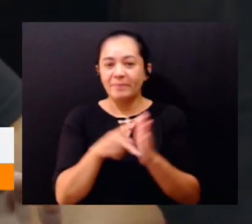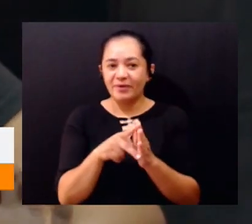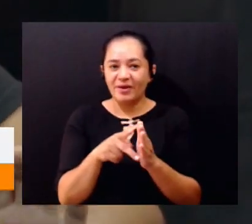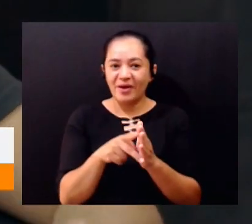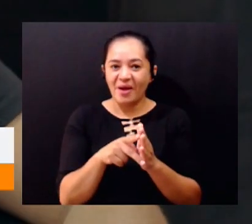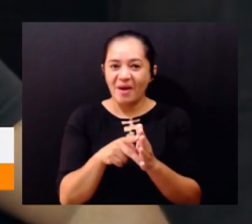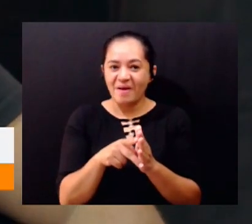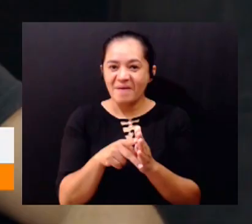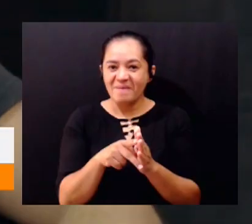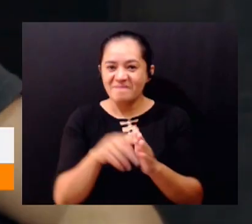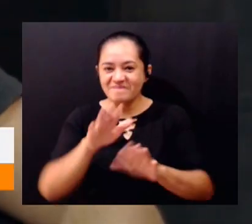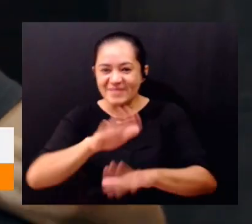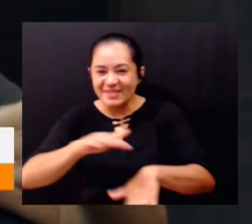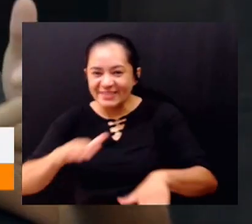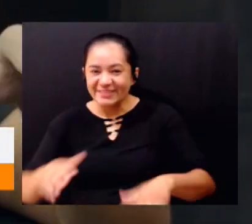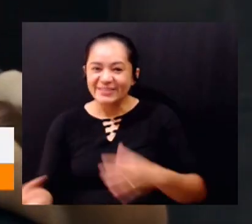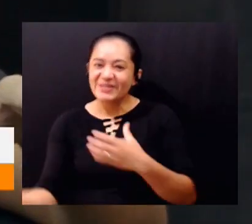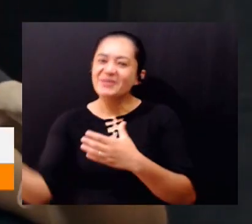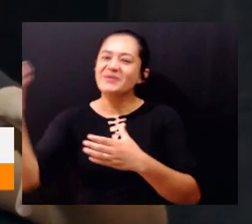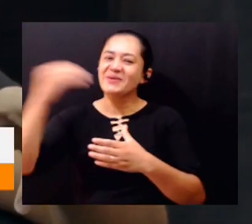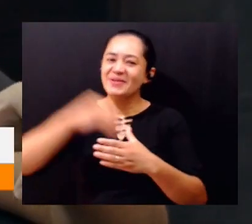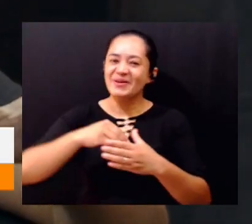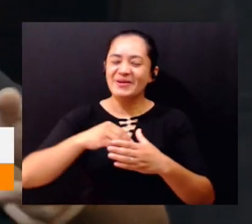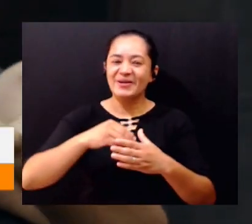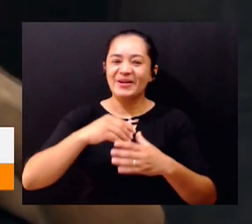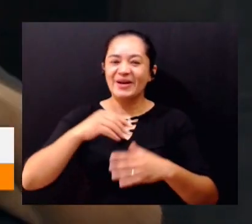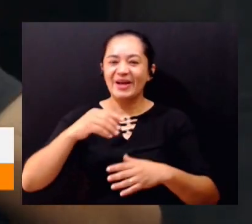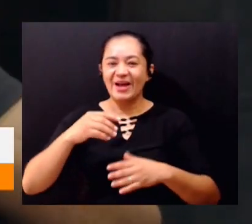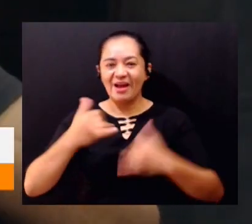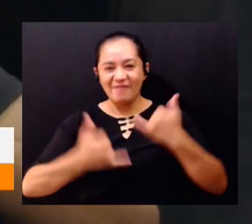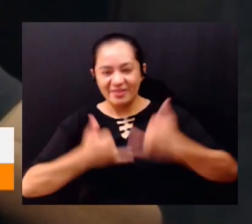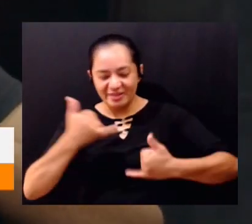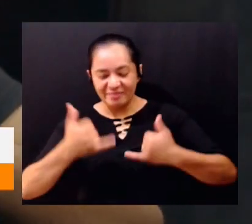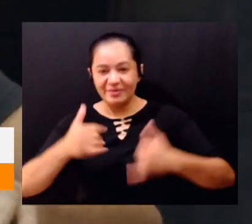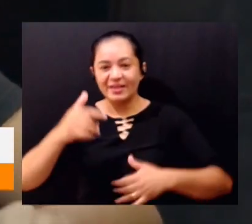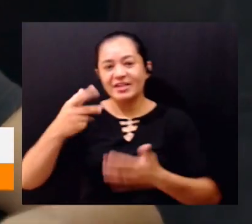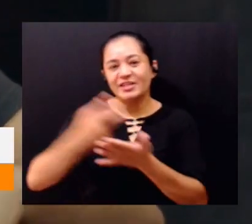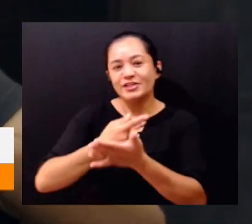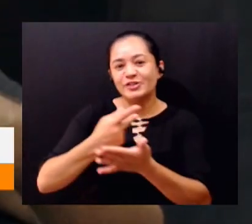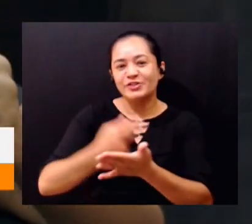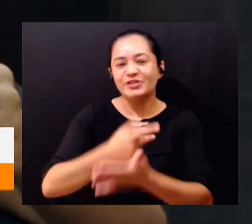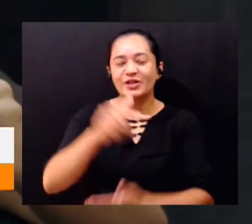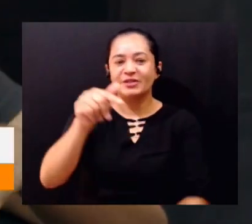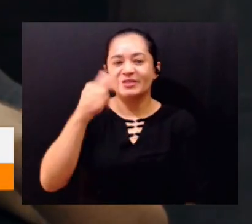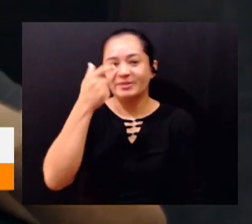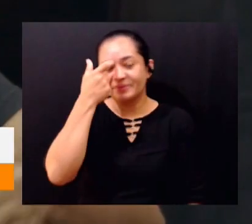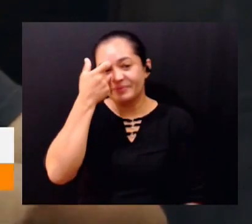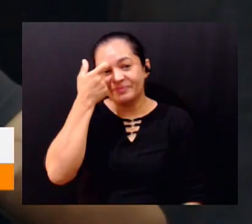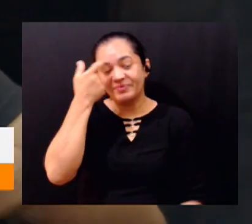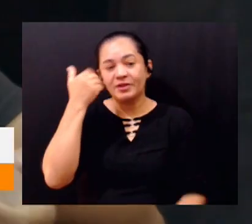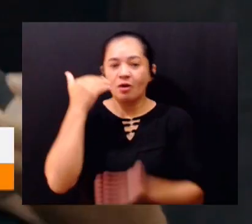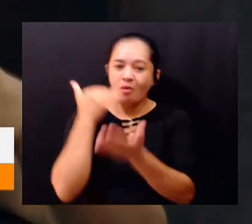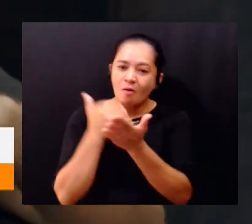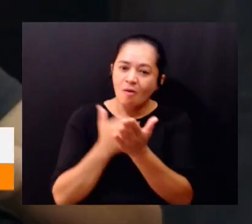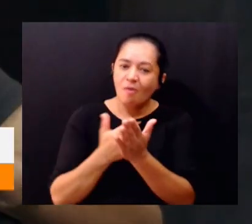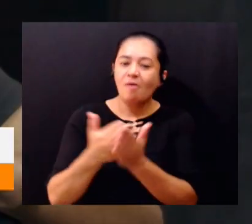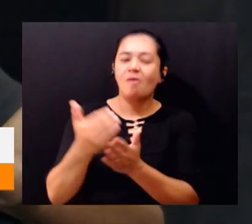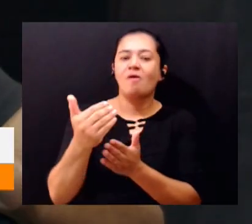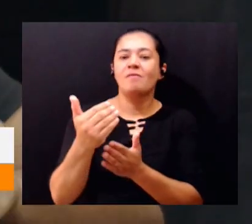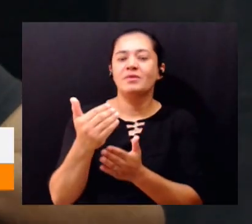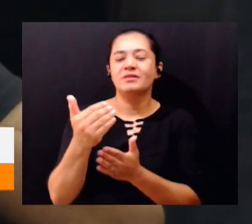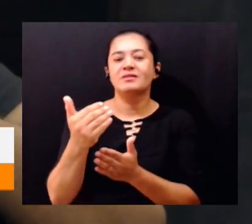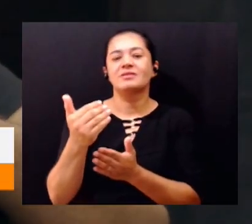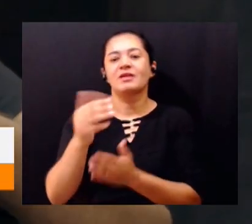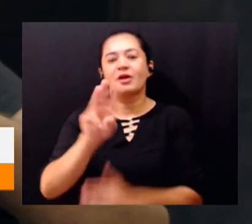erros. Já! E aí eu comecei nessa época a fazer o webcomic, que Sim. estava começando, né, na internet, o webcomic, tanto que eu comecei a